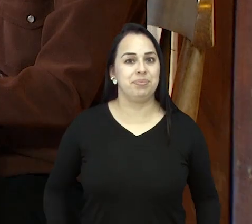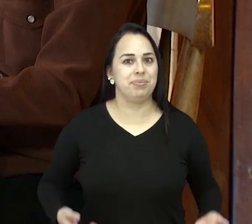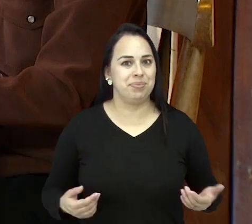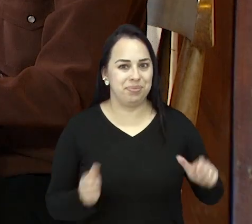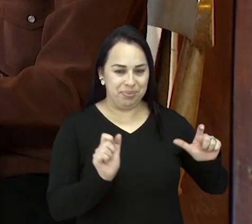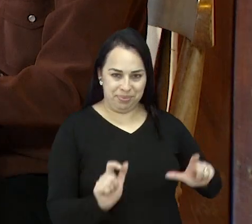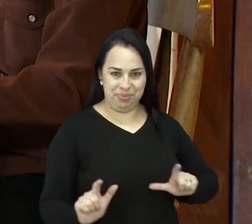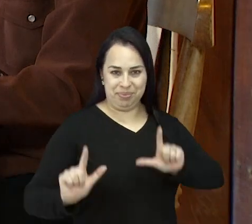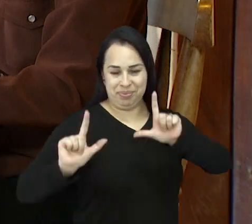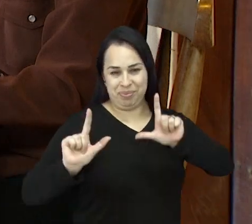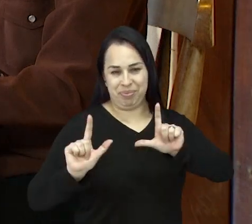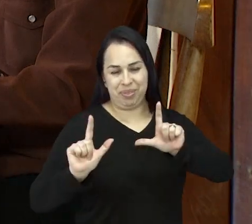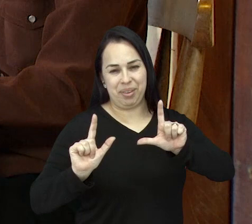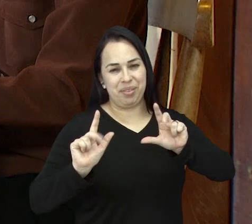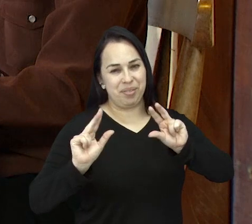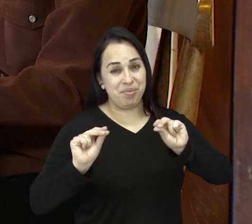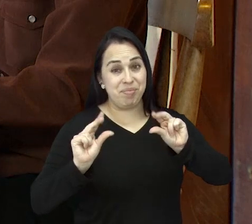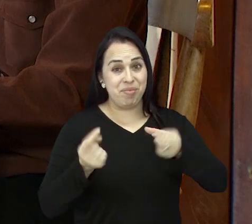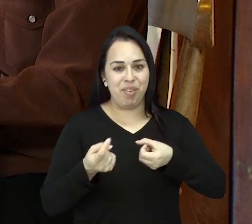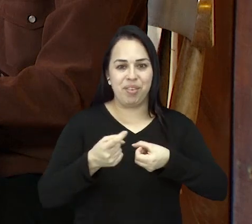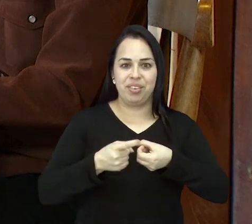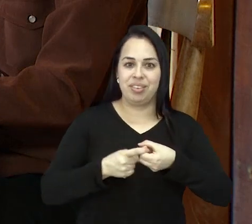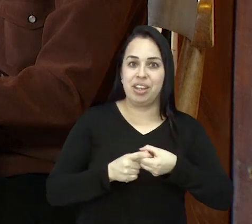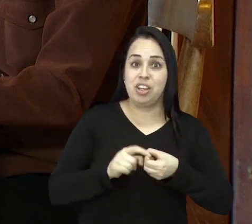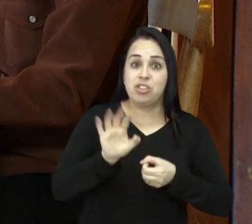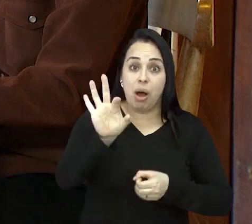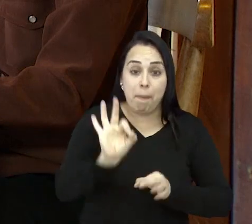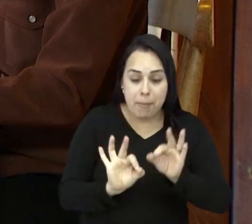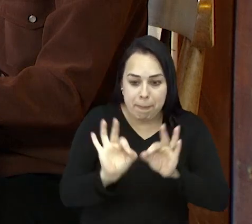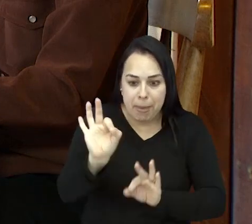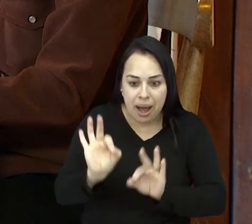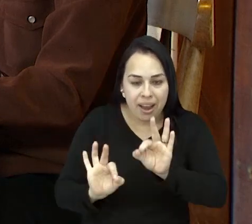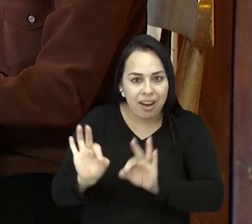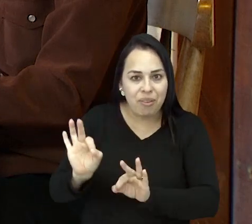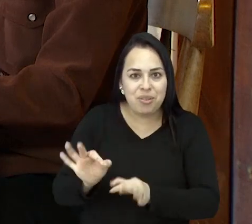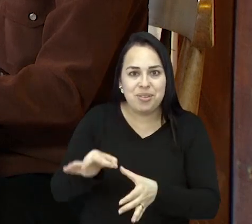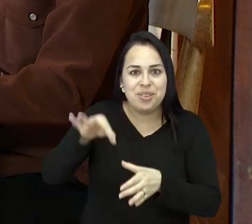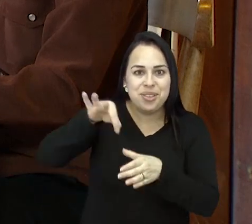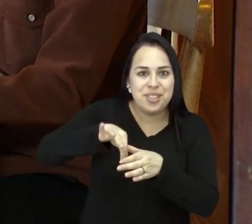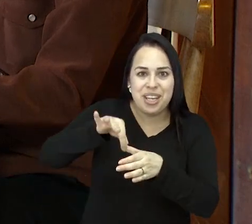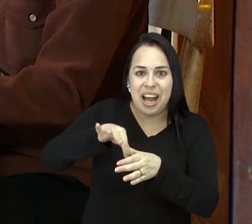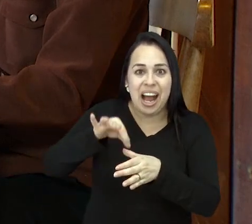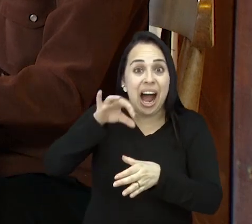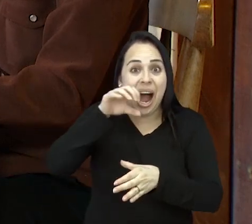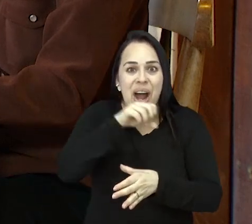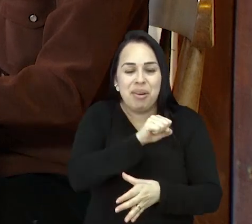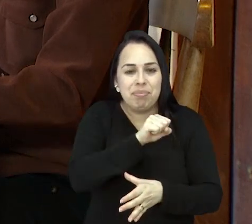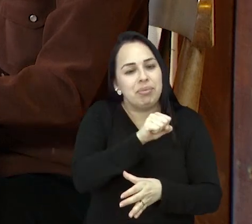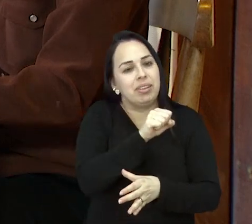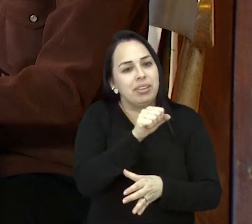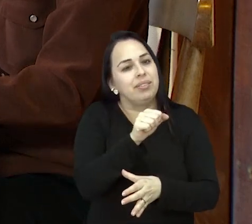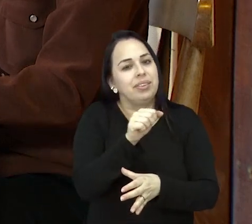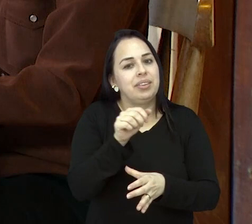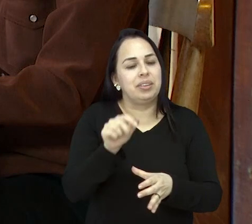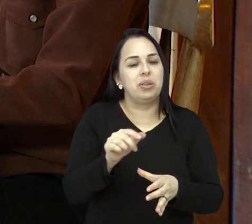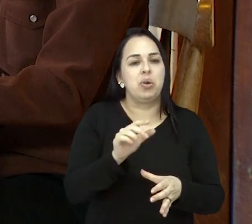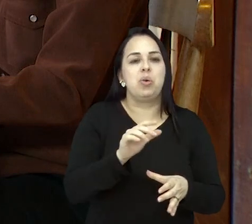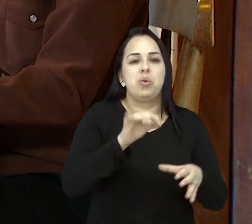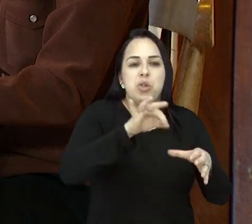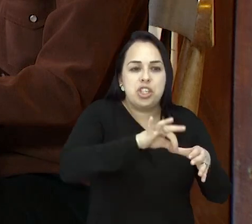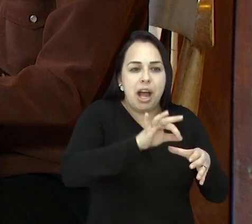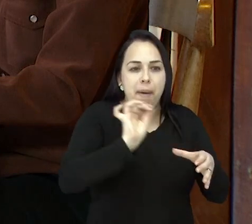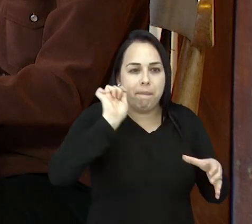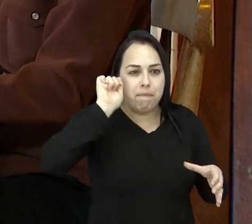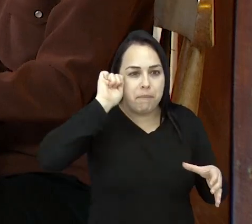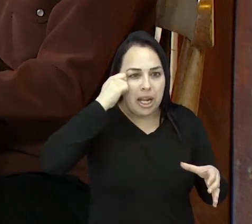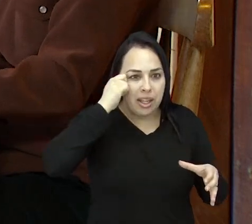De volta com entrevistas e foi só o tempo do intervalo para o chá ficar pronto, né? Esse chá, normalmente o chá preto